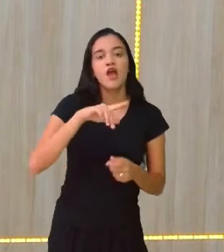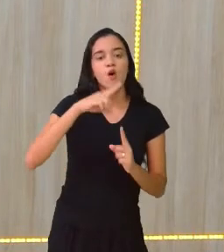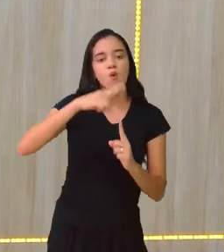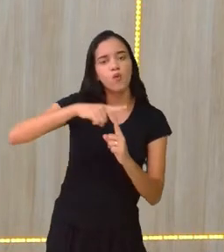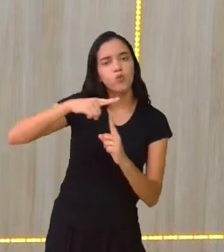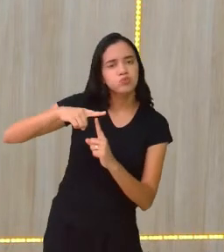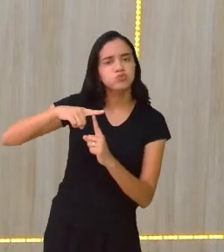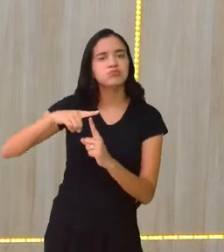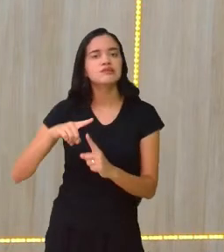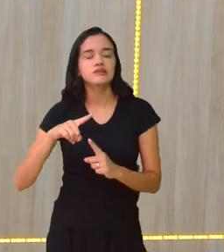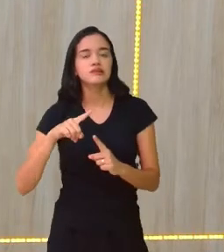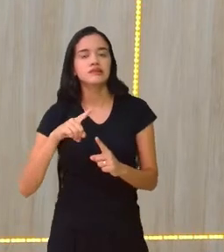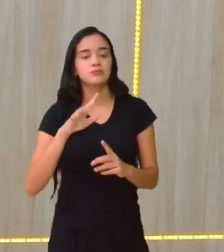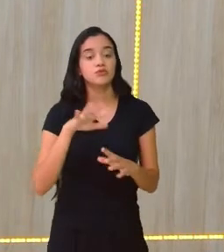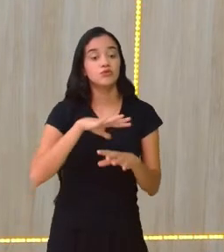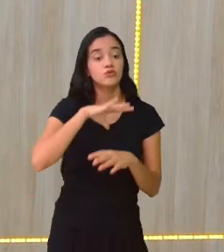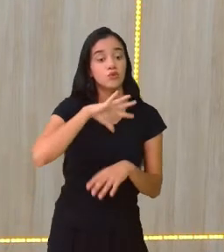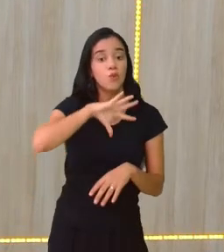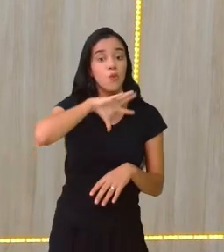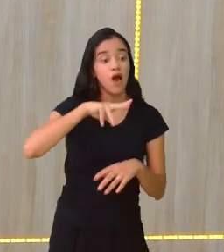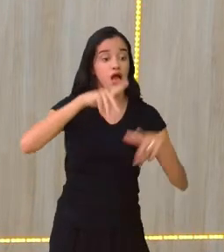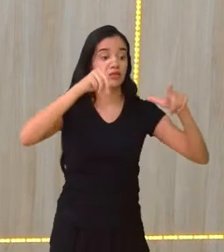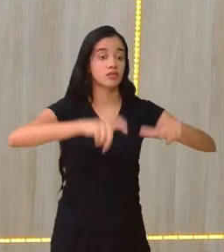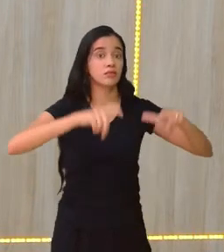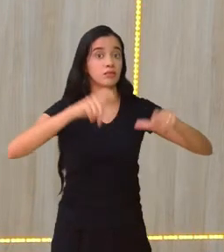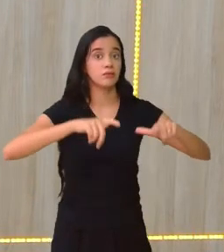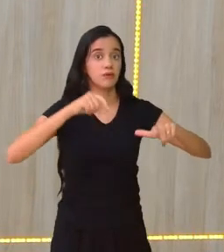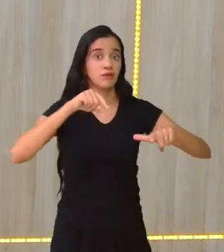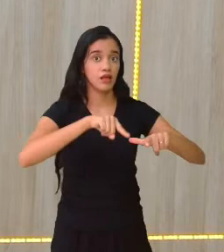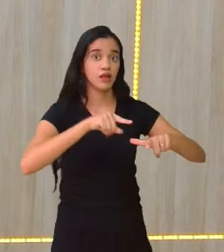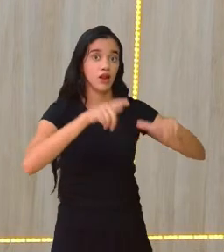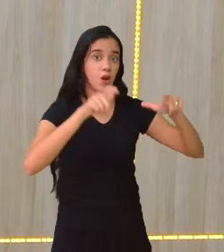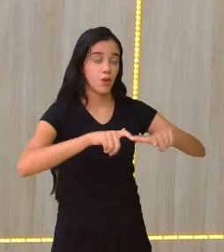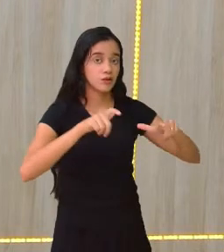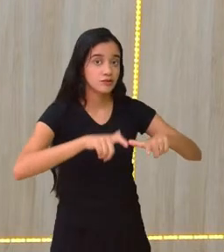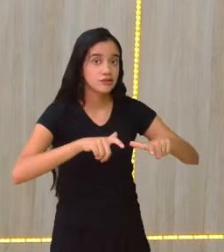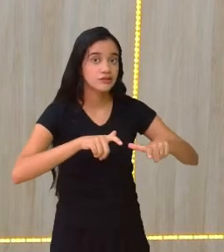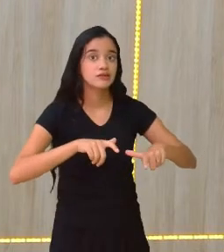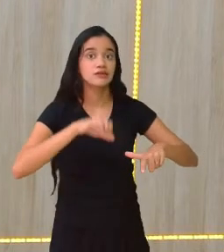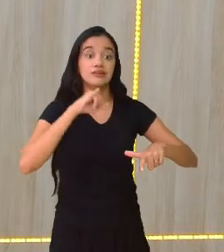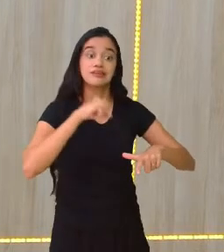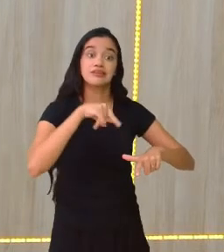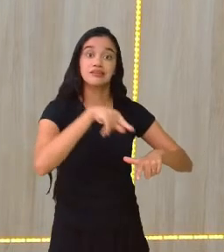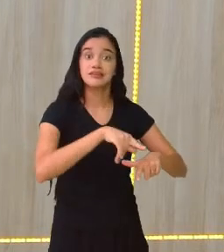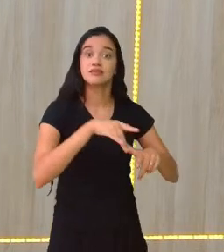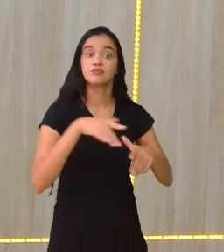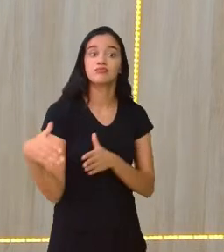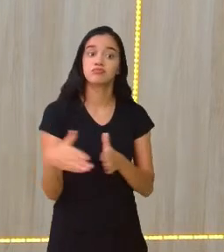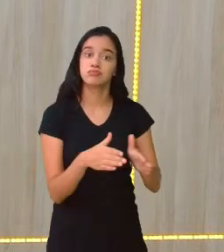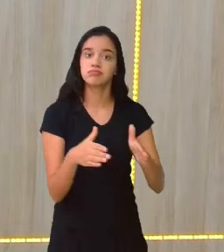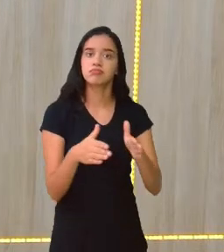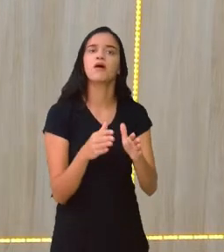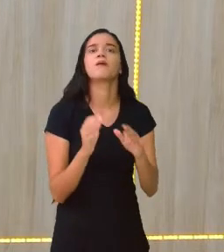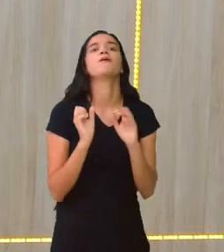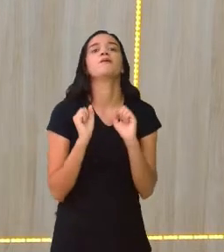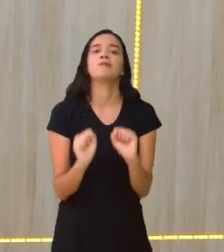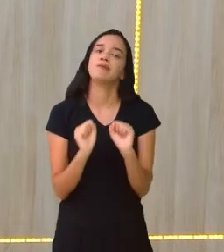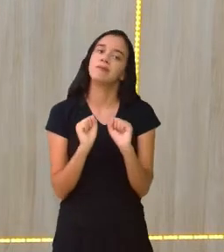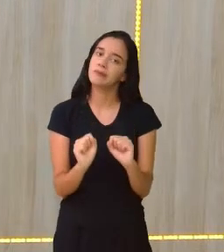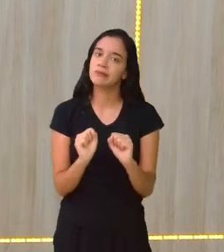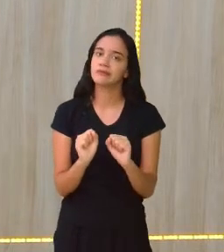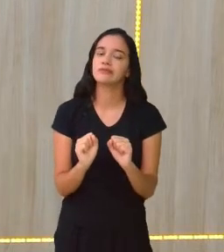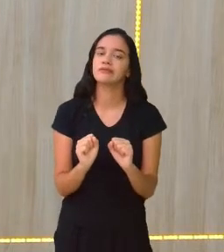que pertence àquele local, tá certo, gente? Então, se uma espécie for endêmica daquele rio, ela pode vir,